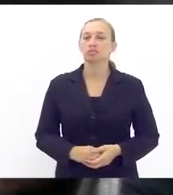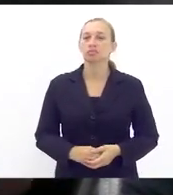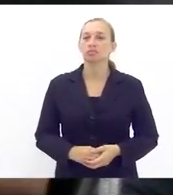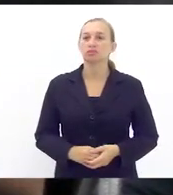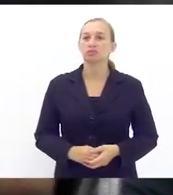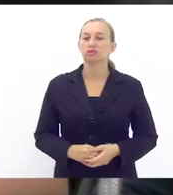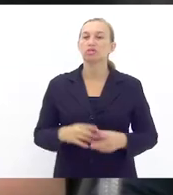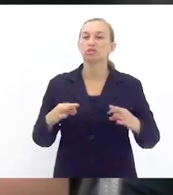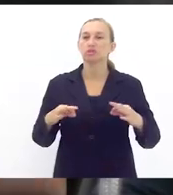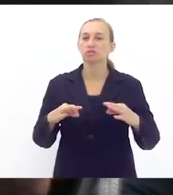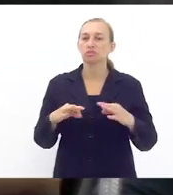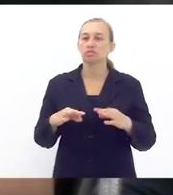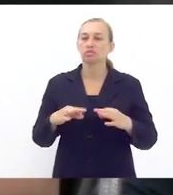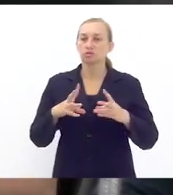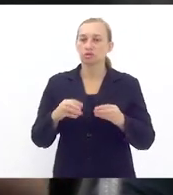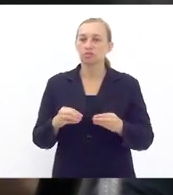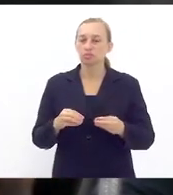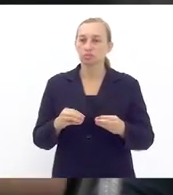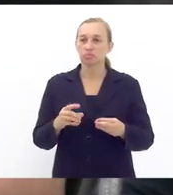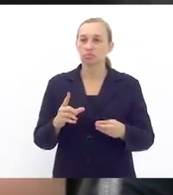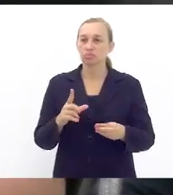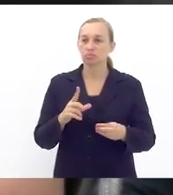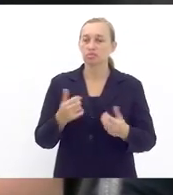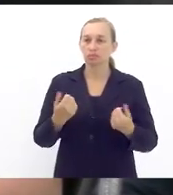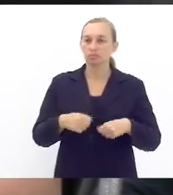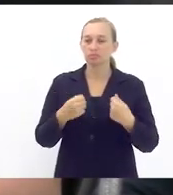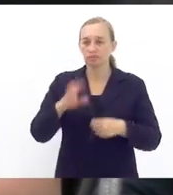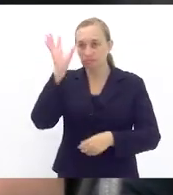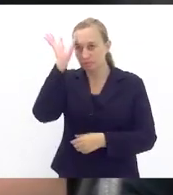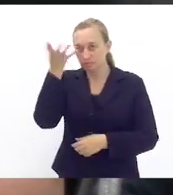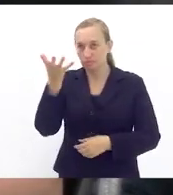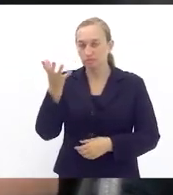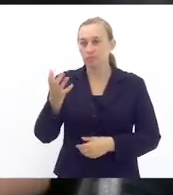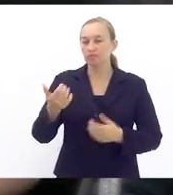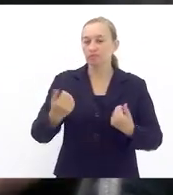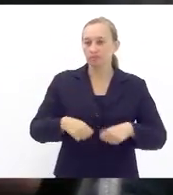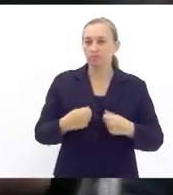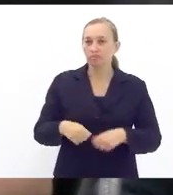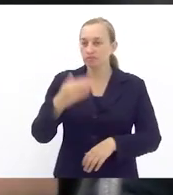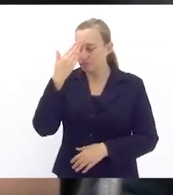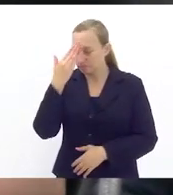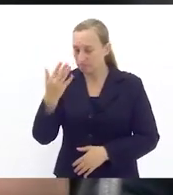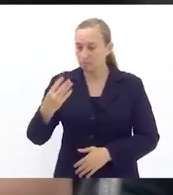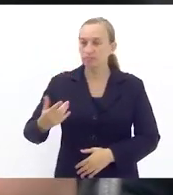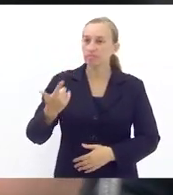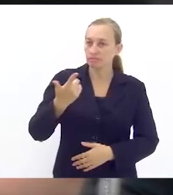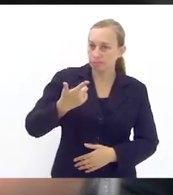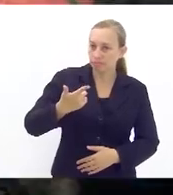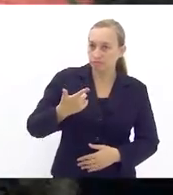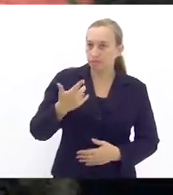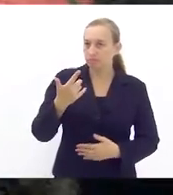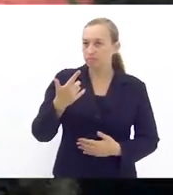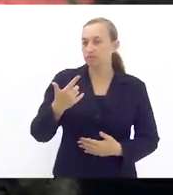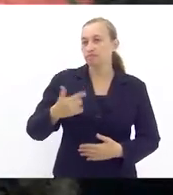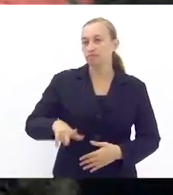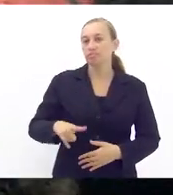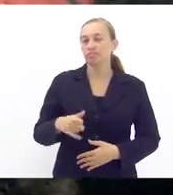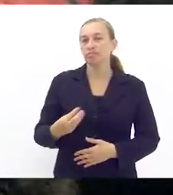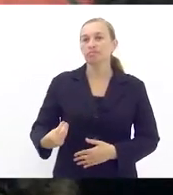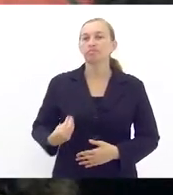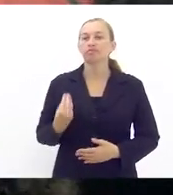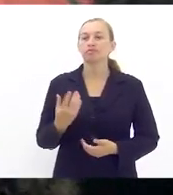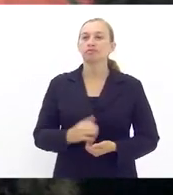envolvidas para solucionar o que for necessário então muito obrigada agradeço mais uma vez a presença obrigado